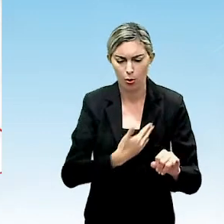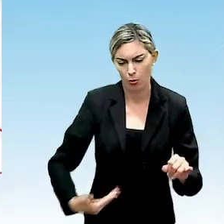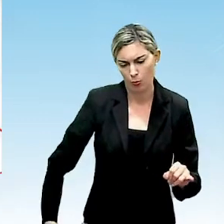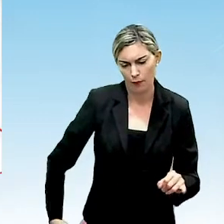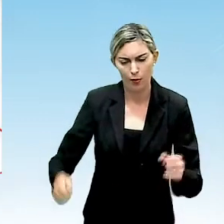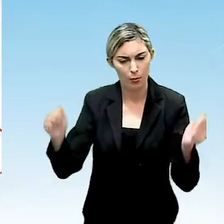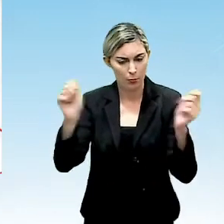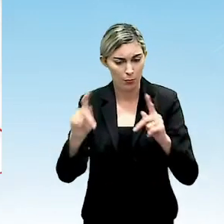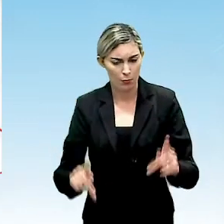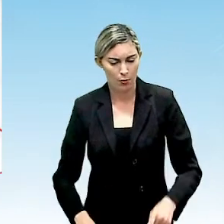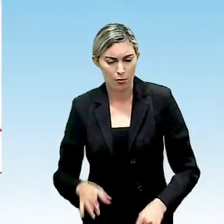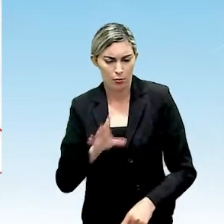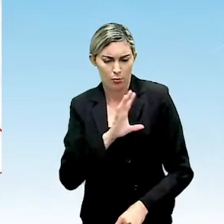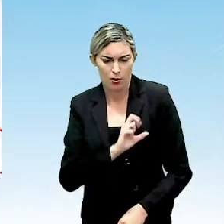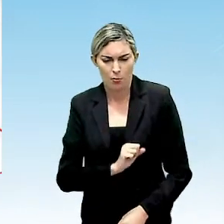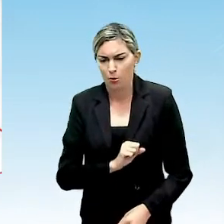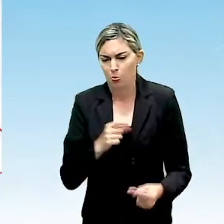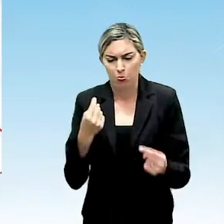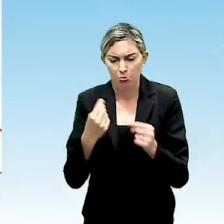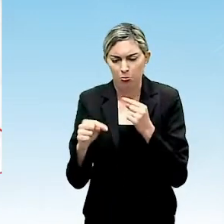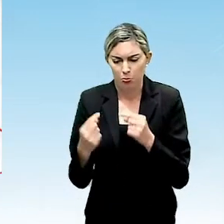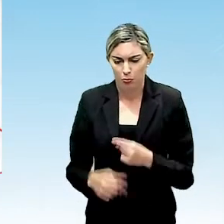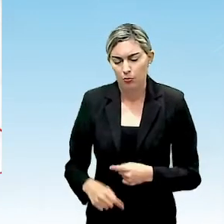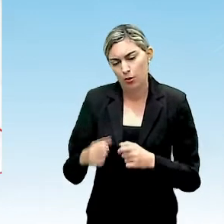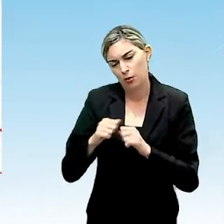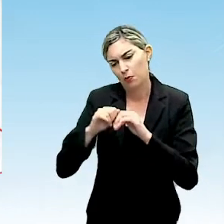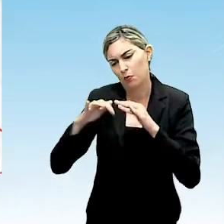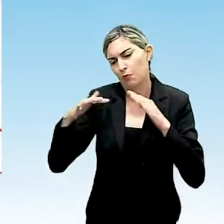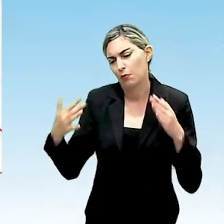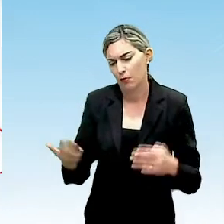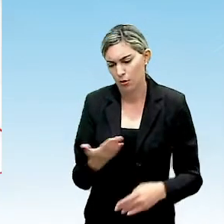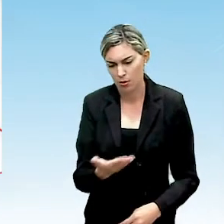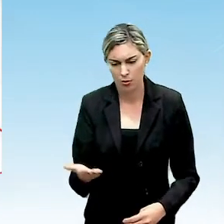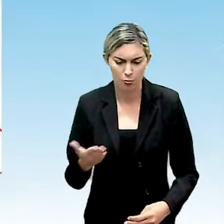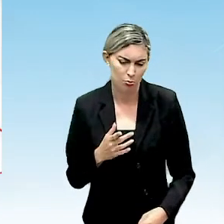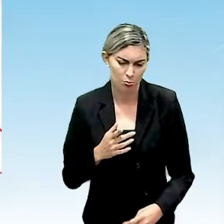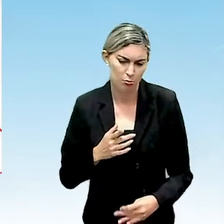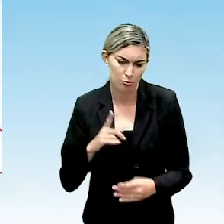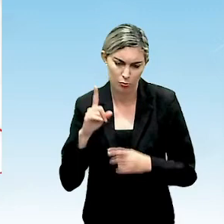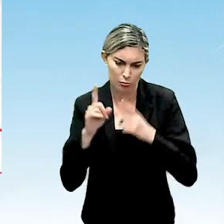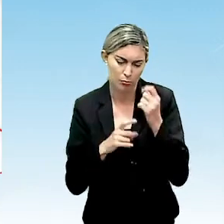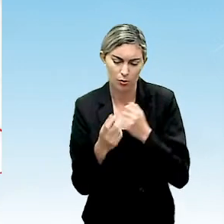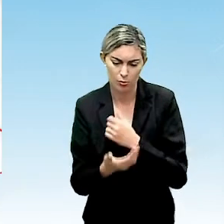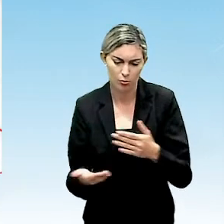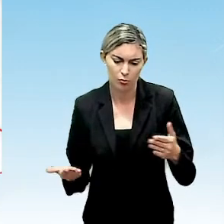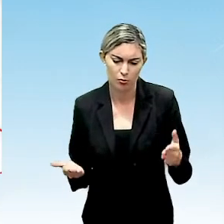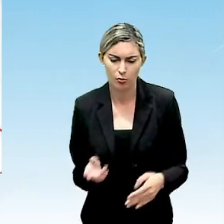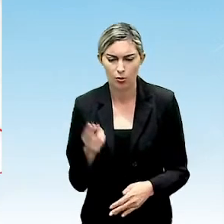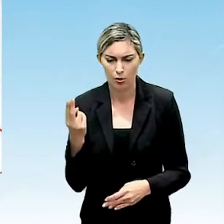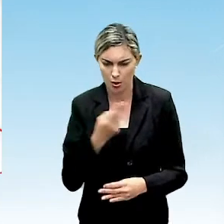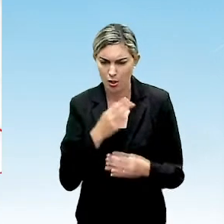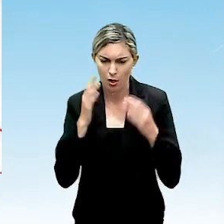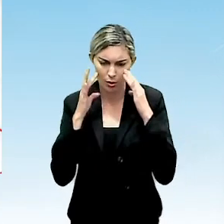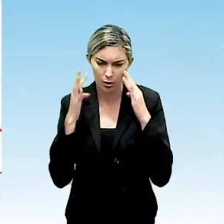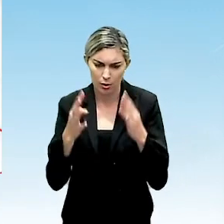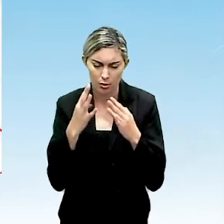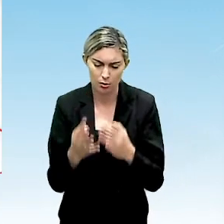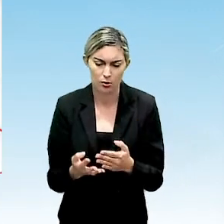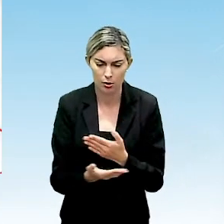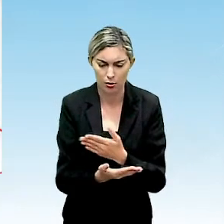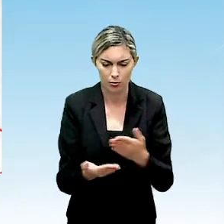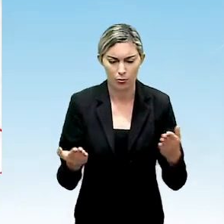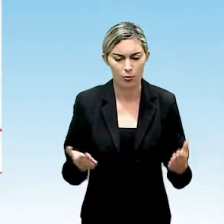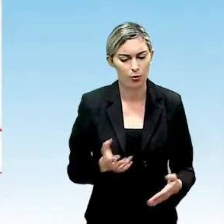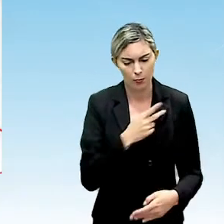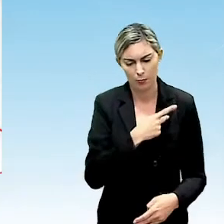e Amor, não deu tão certo quanto imaginava, né? Não durará e não terá grandes expressões, mas chamo só a atenção para que